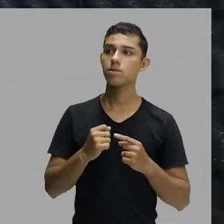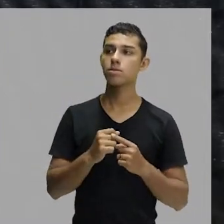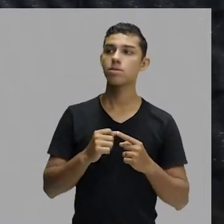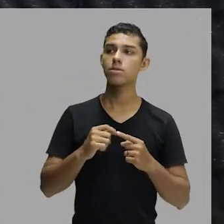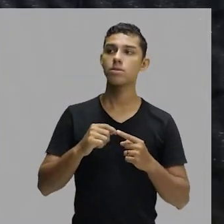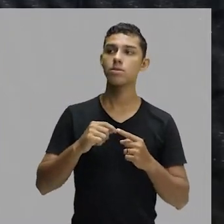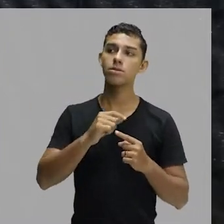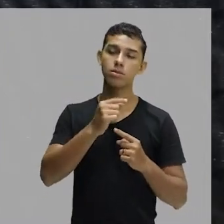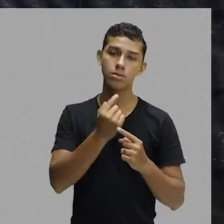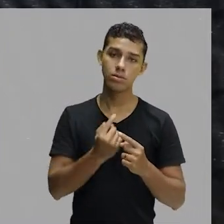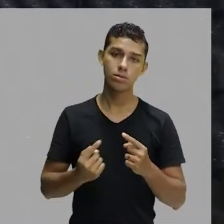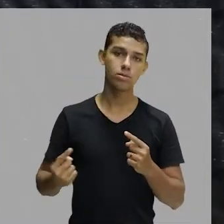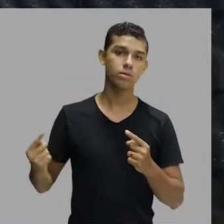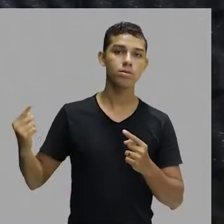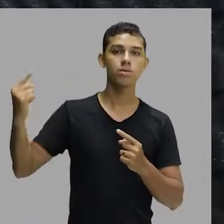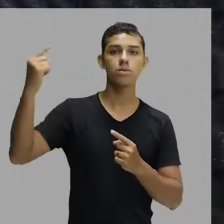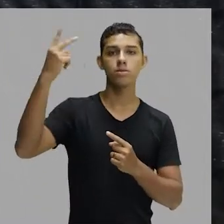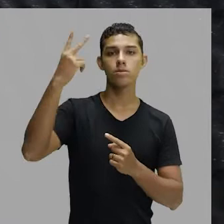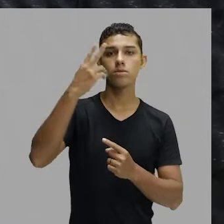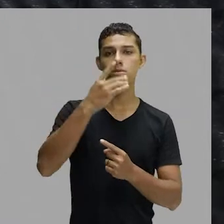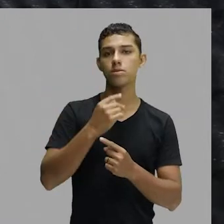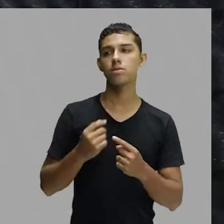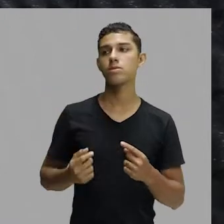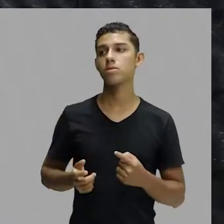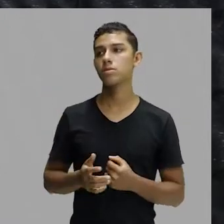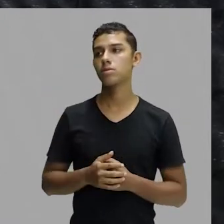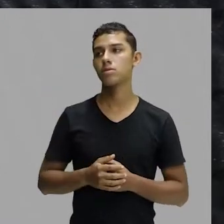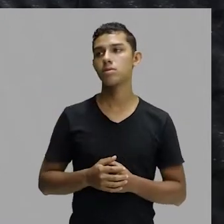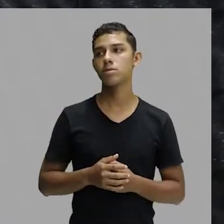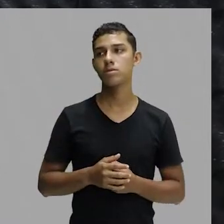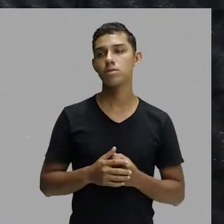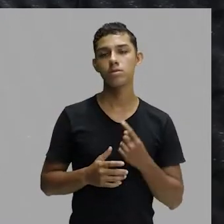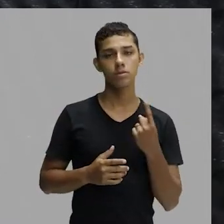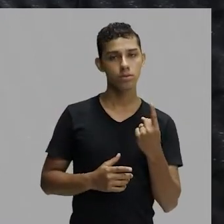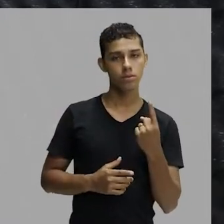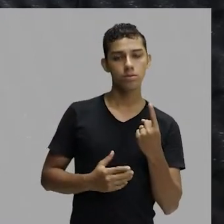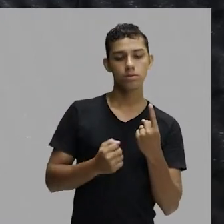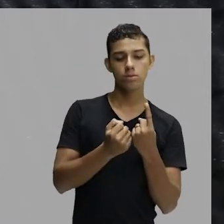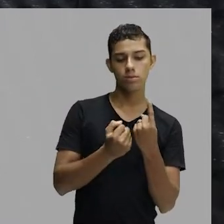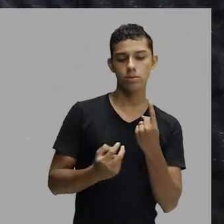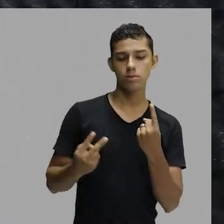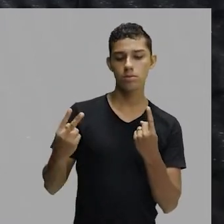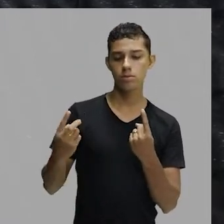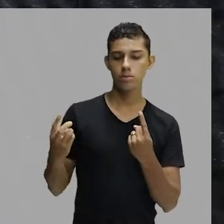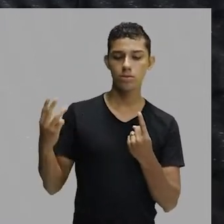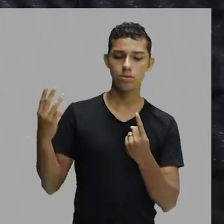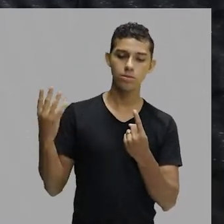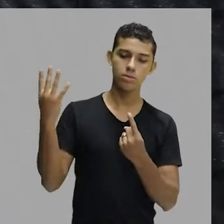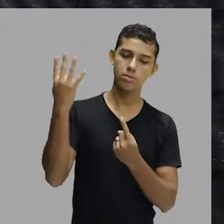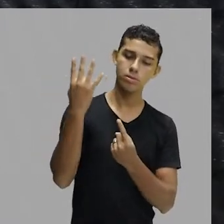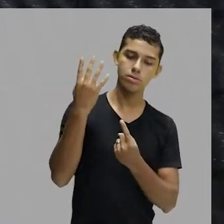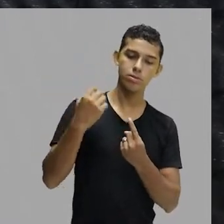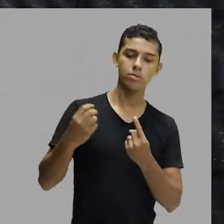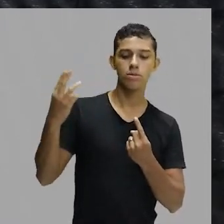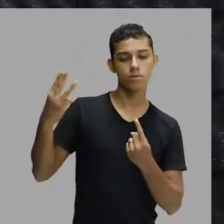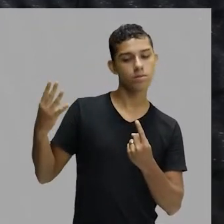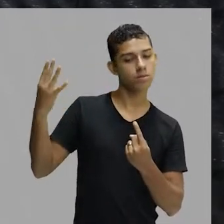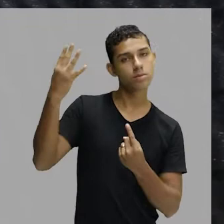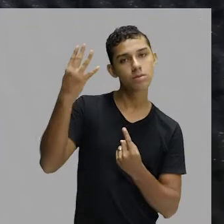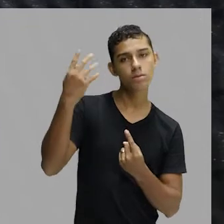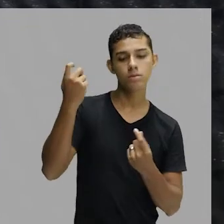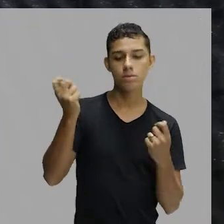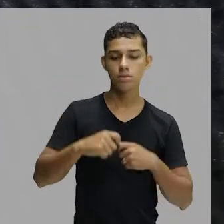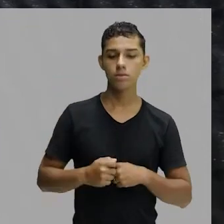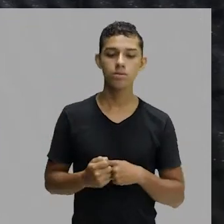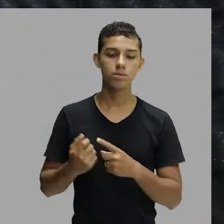sentido anti-horário. 1, 2, 3, 4. Os grupos metil nos carbonos 3 e 4. Se